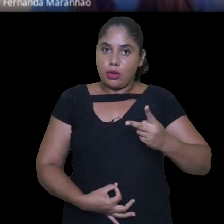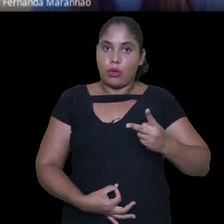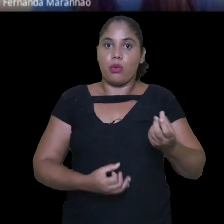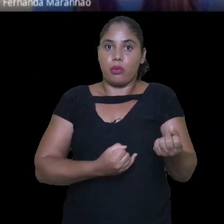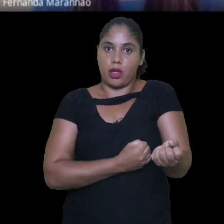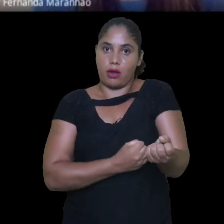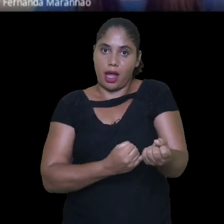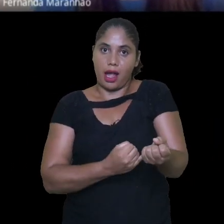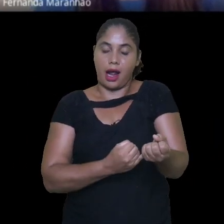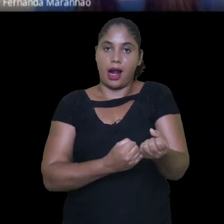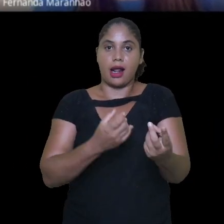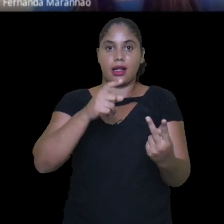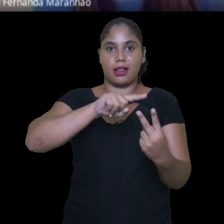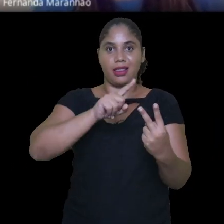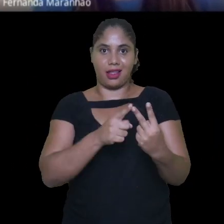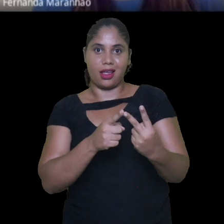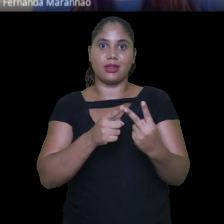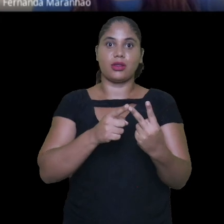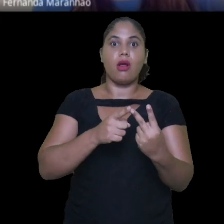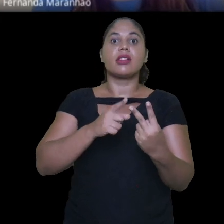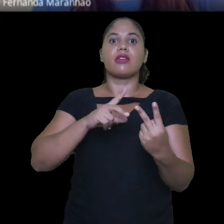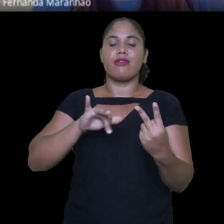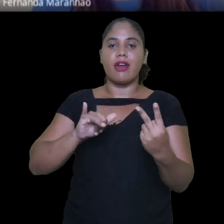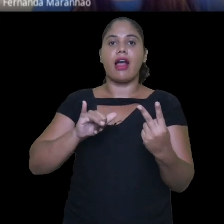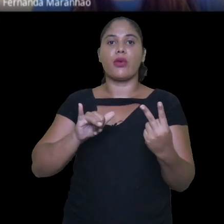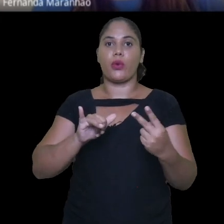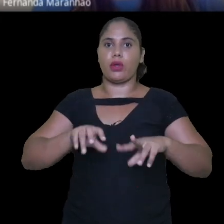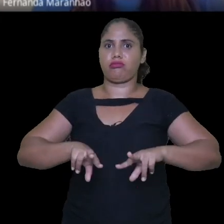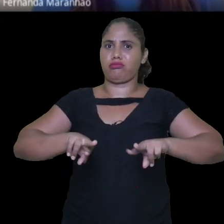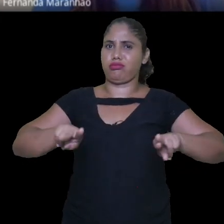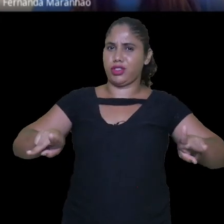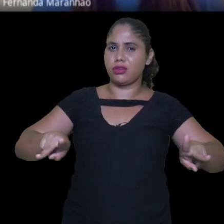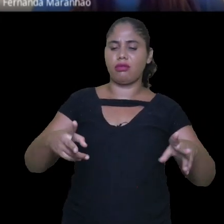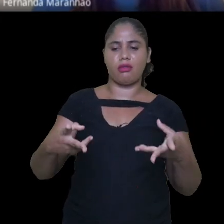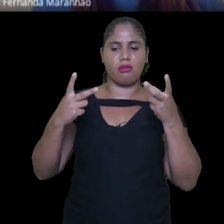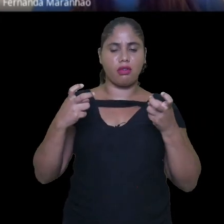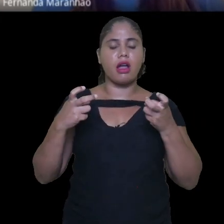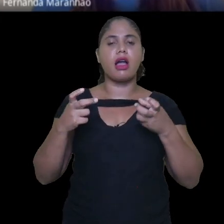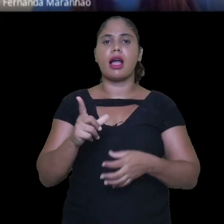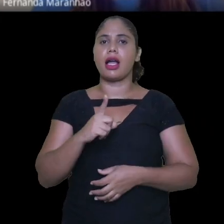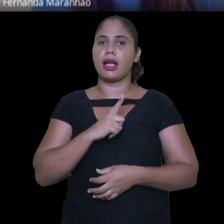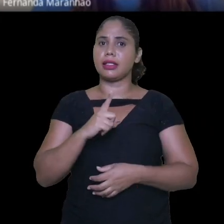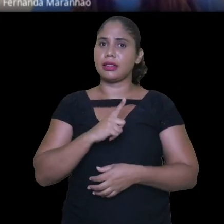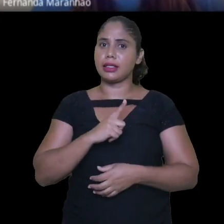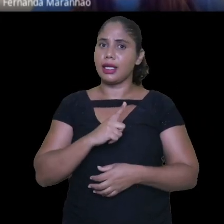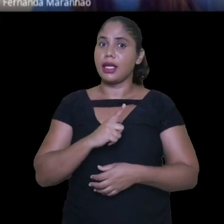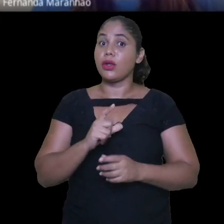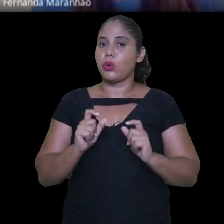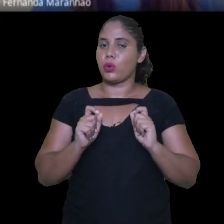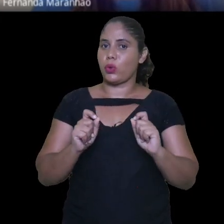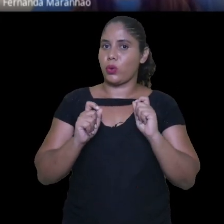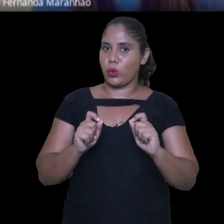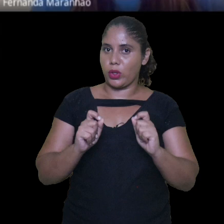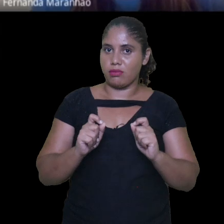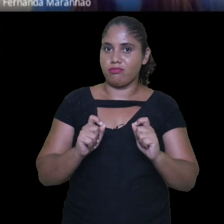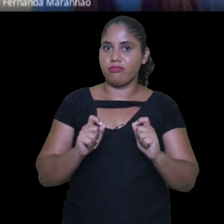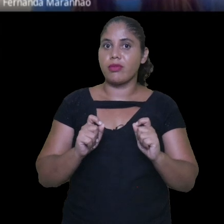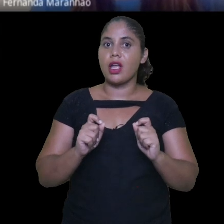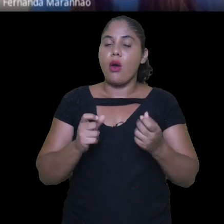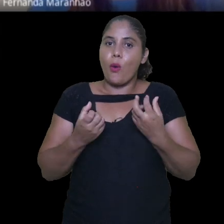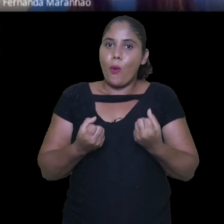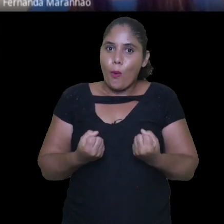uma ultrassonografia e a ultrassonografia subsequente. O nosso próximo slide é um resumo de